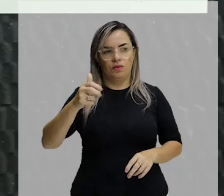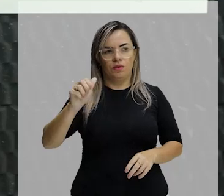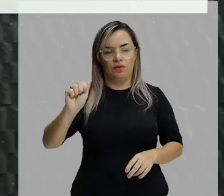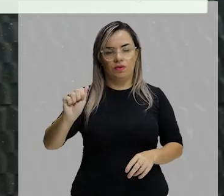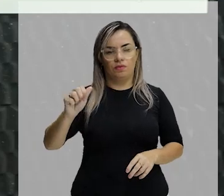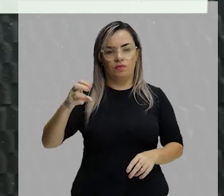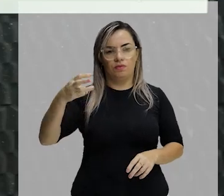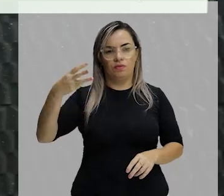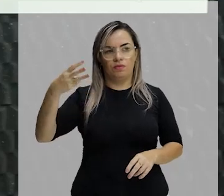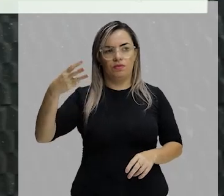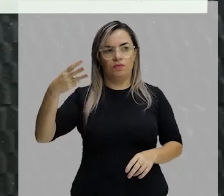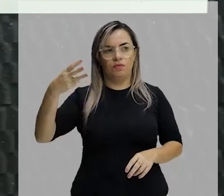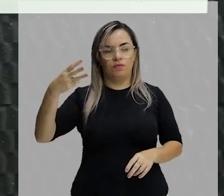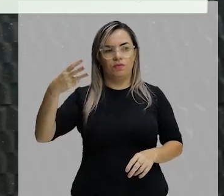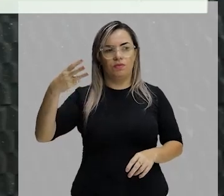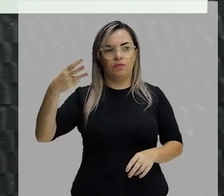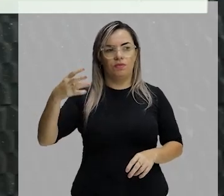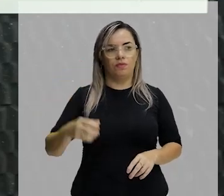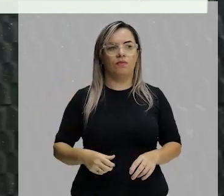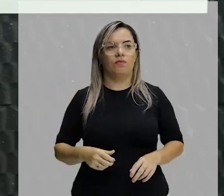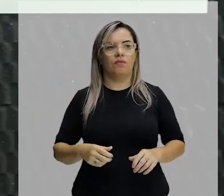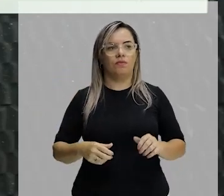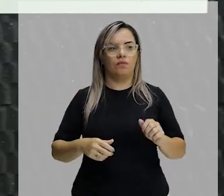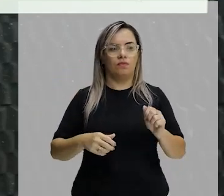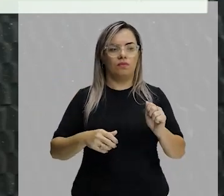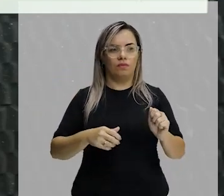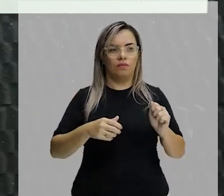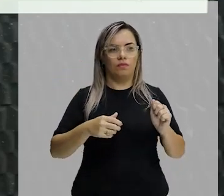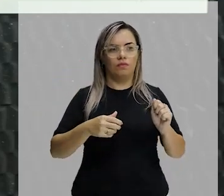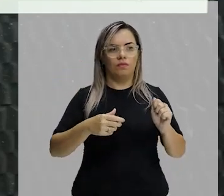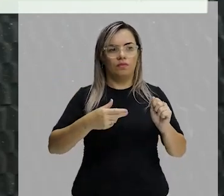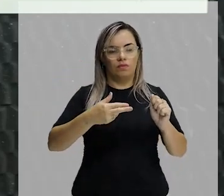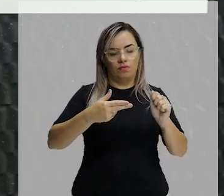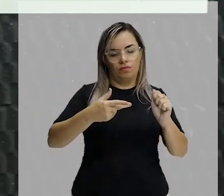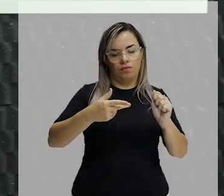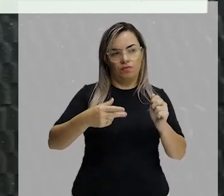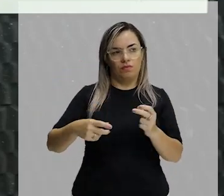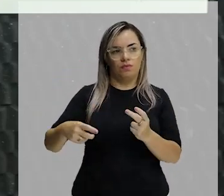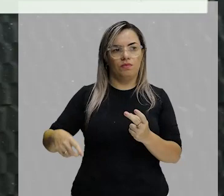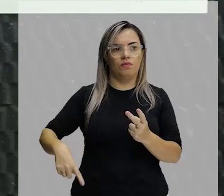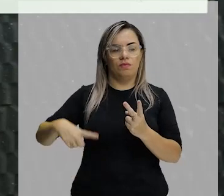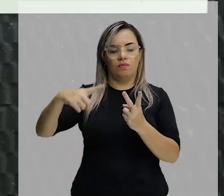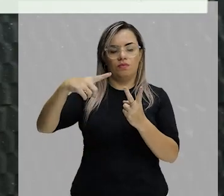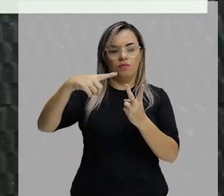cubo. A vai ser igual a raiz cúbica de 72.